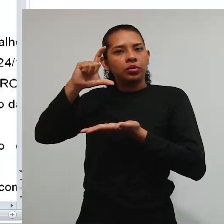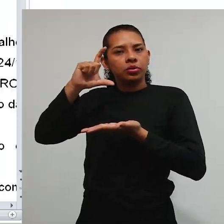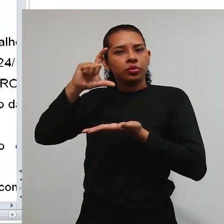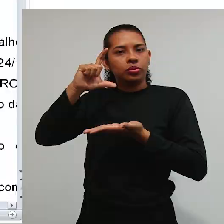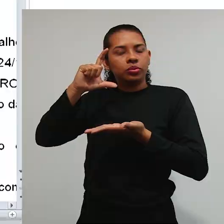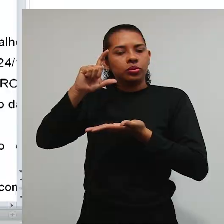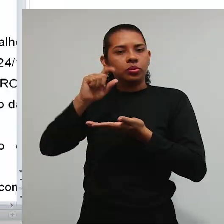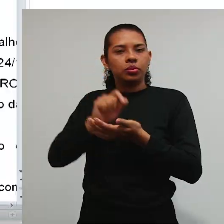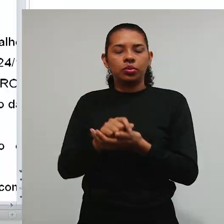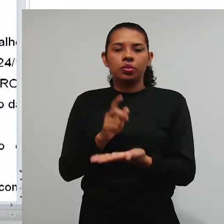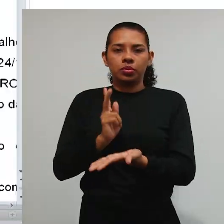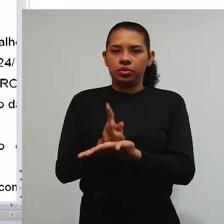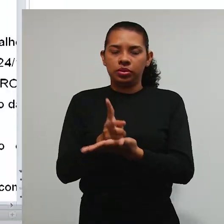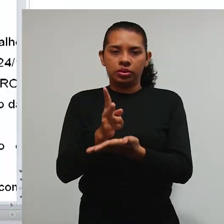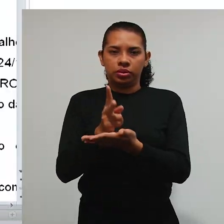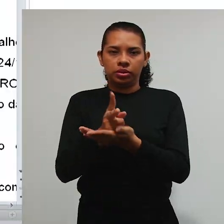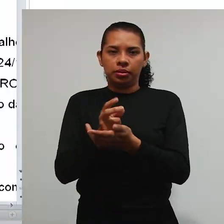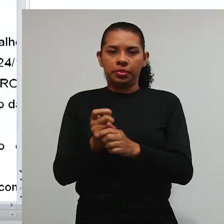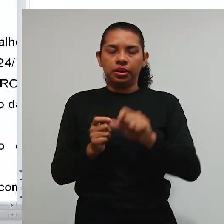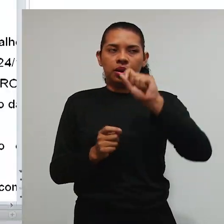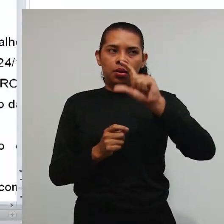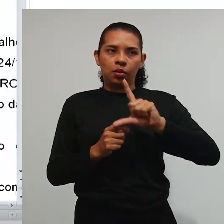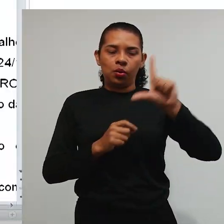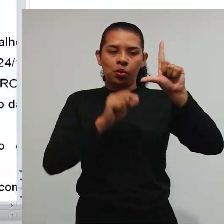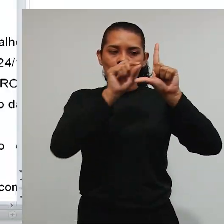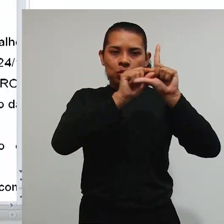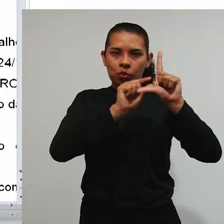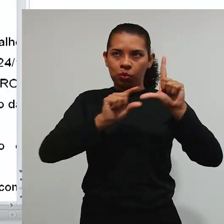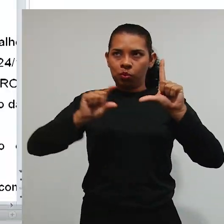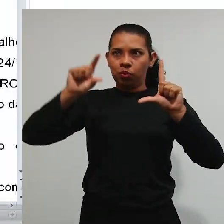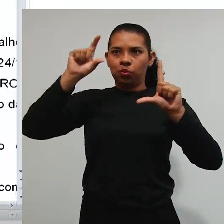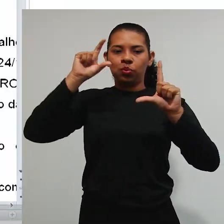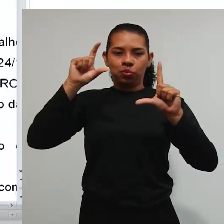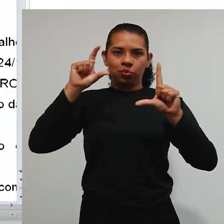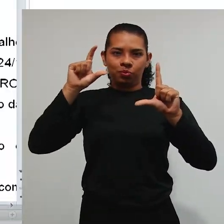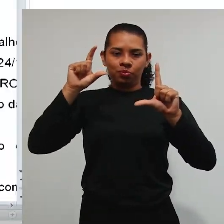tiver digitado assim, por exemplo, tiver digitado, né?